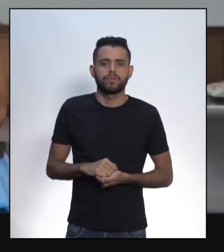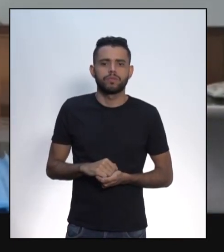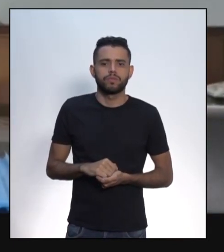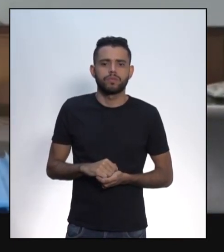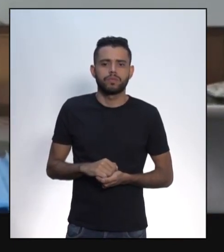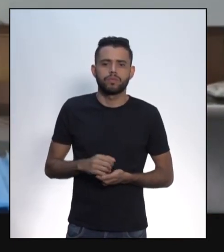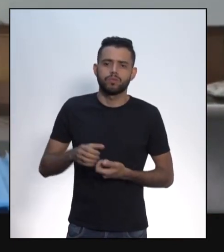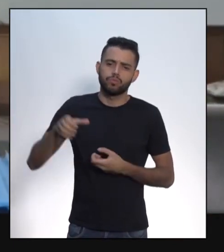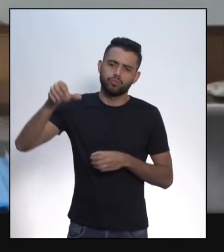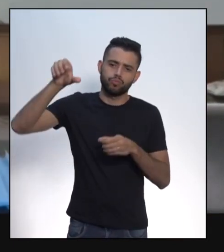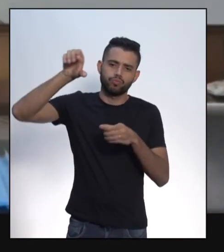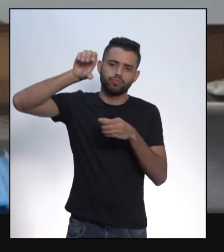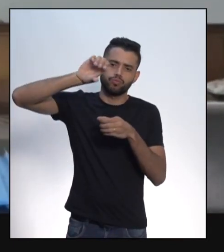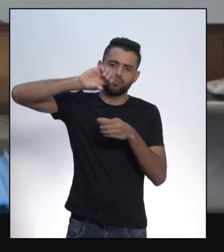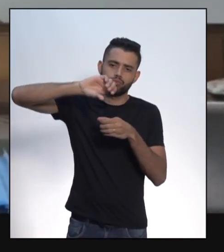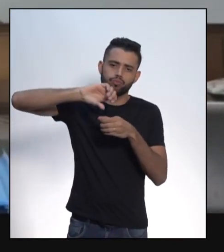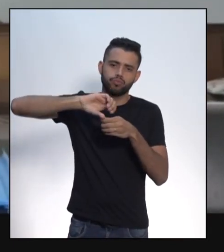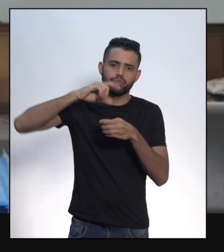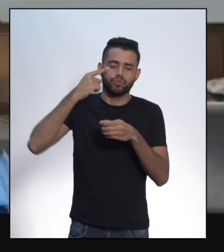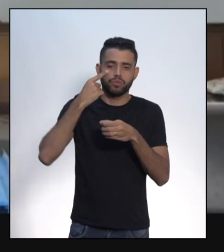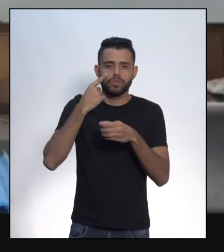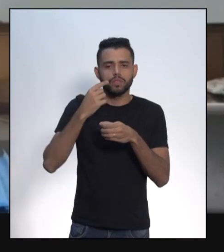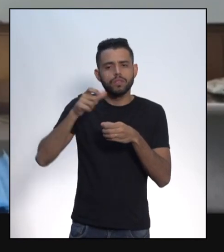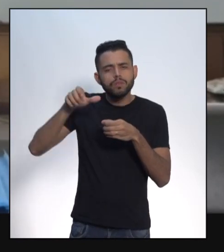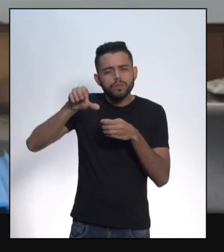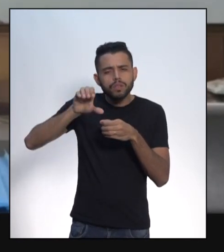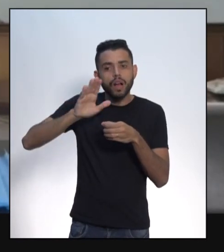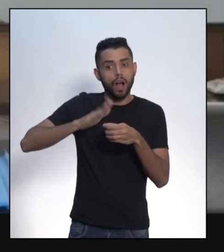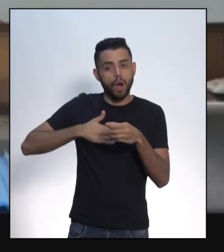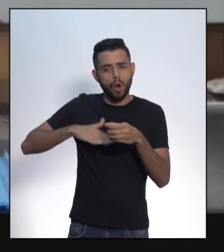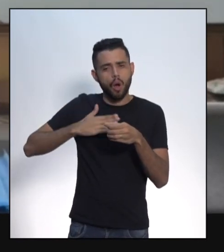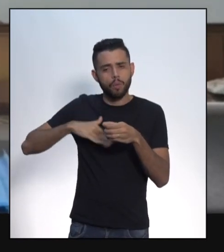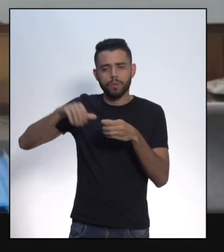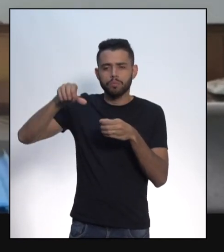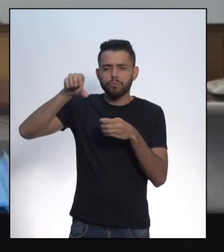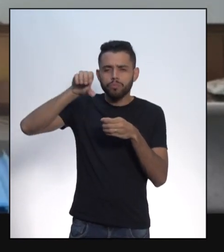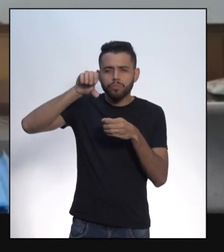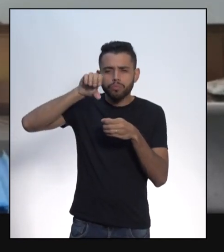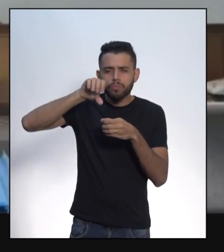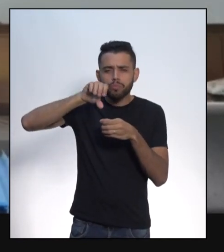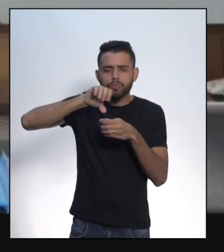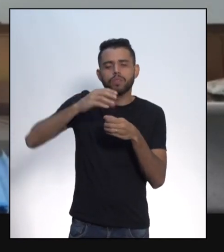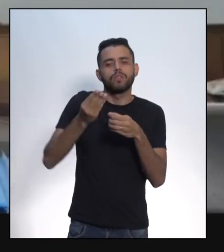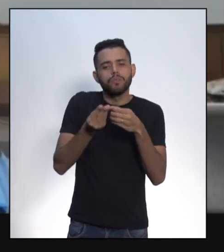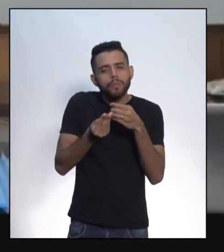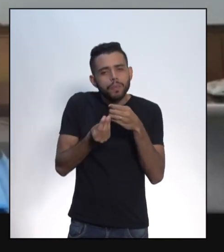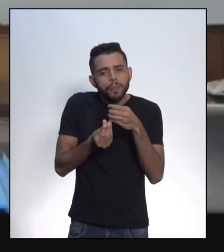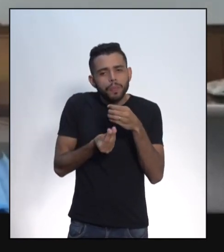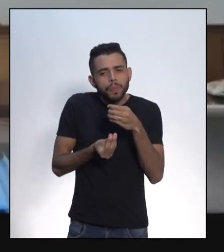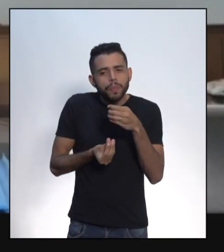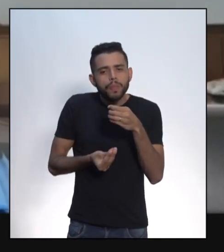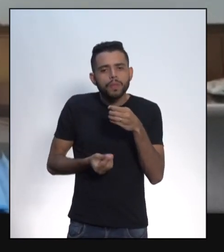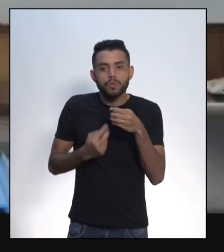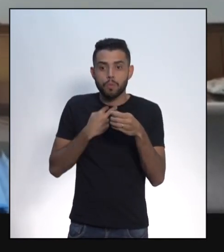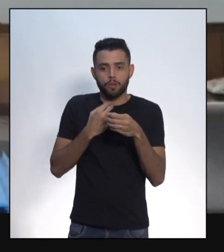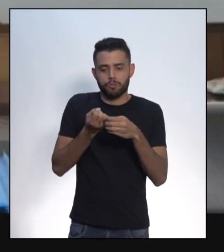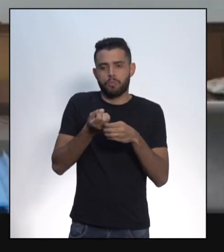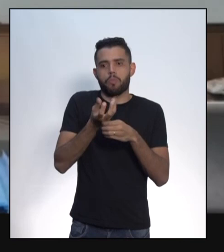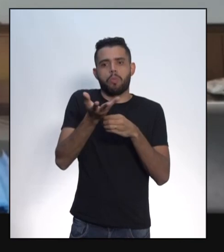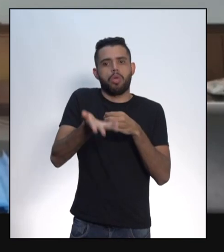e passar no nosso filtro. Vamos colocar aos poucos para ir umedecendo o filtro, né? E não transbordar.